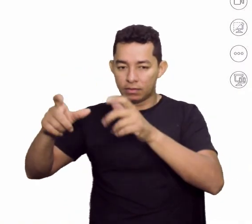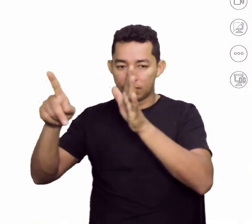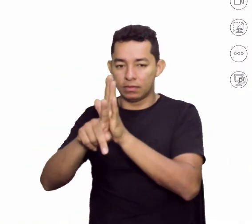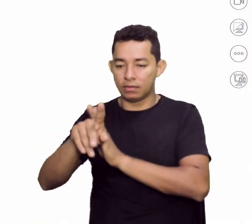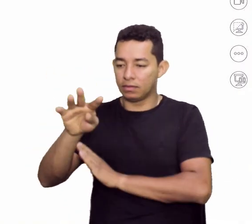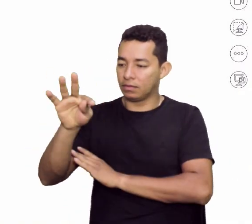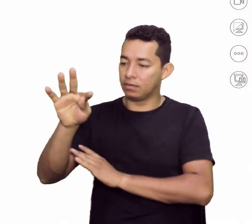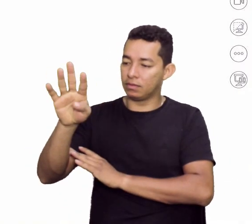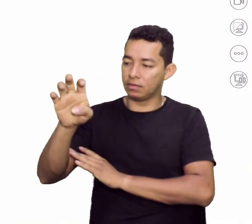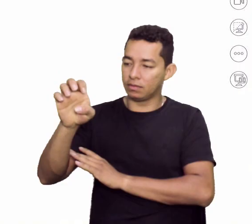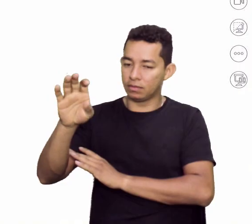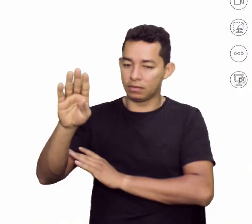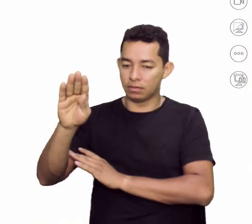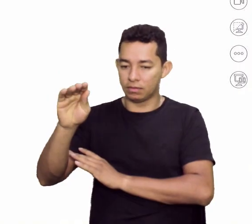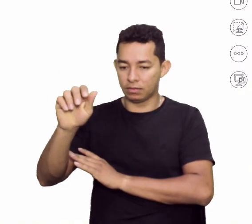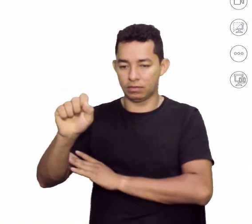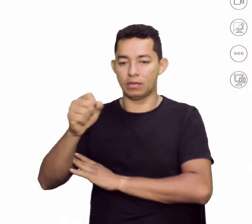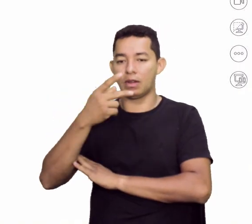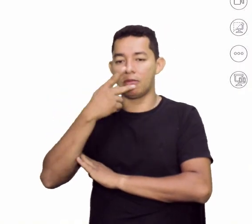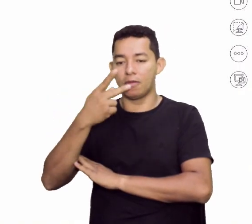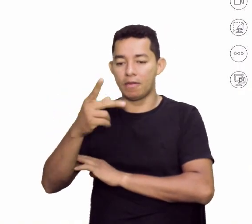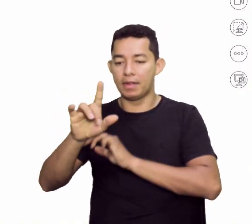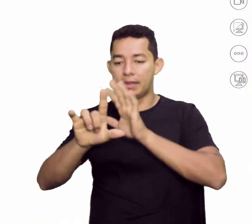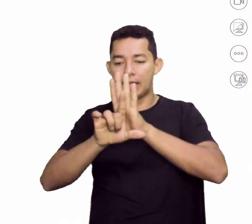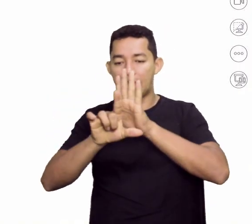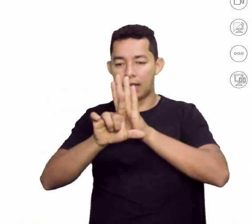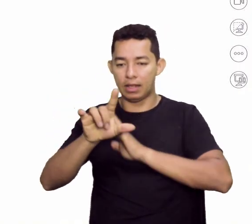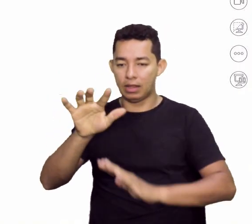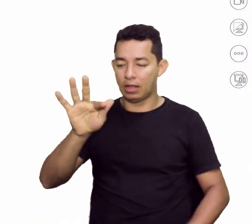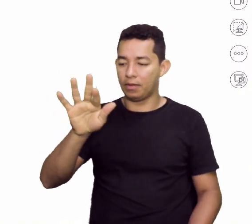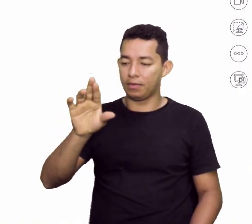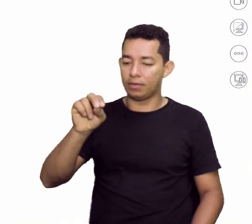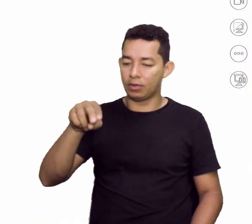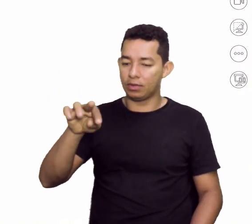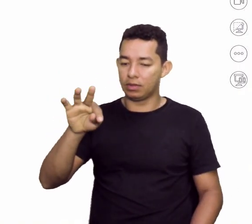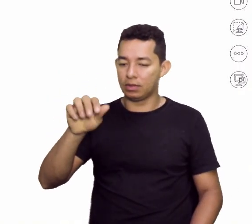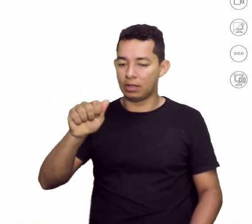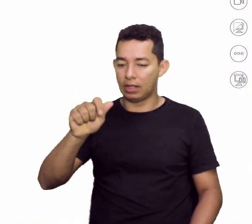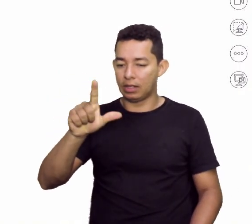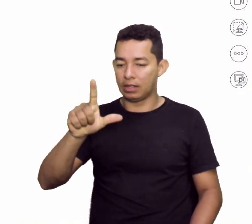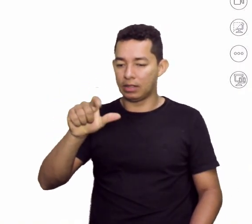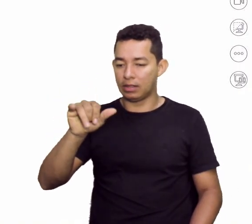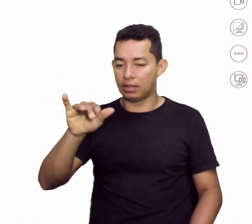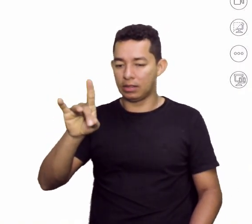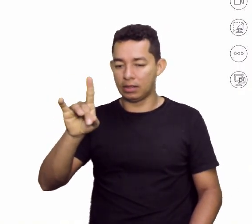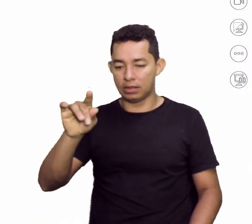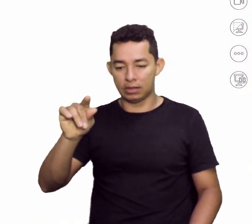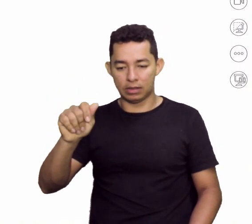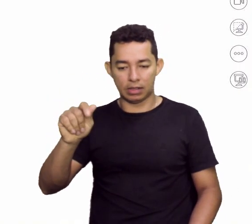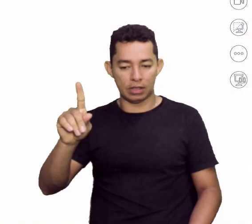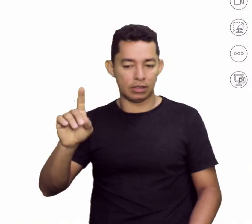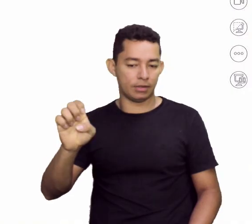exemplificando a lei da frontalidade na arte egípcia. Então, veja aí.